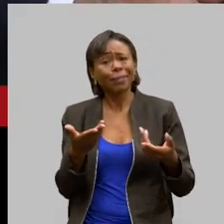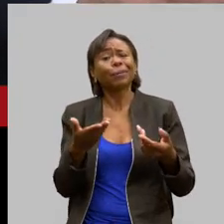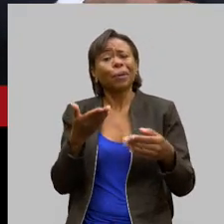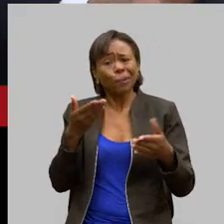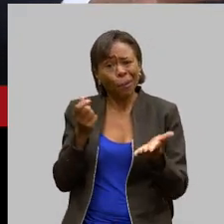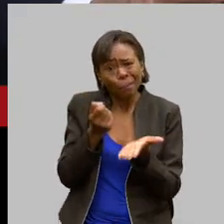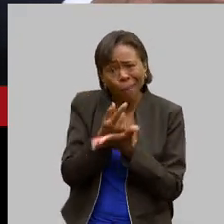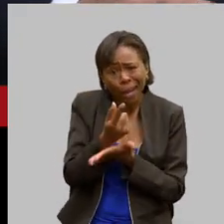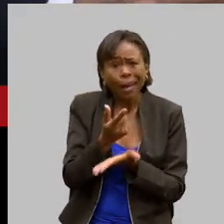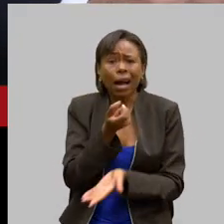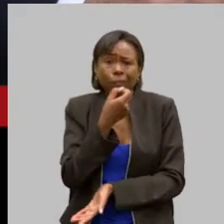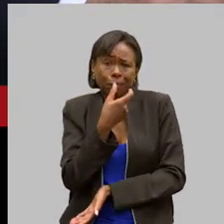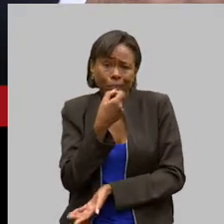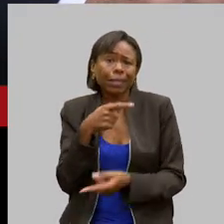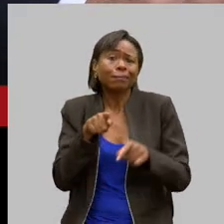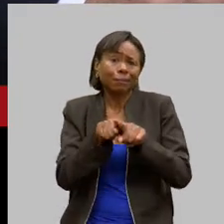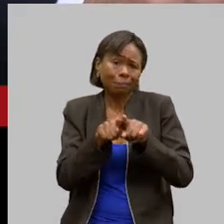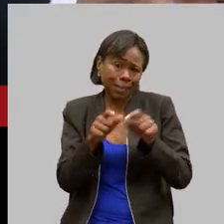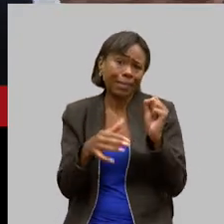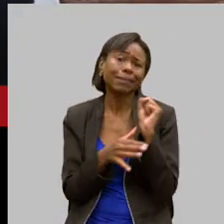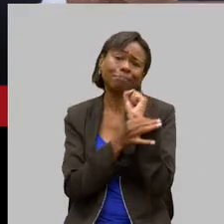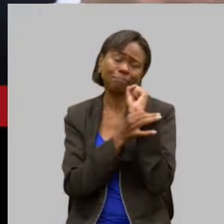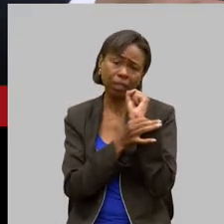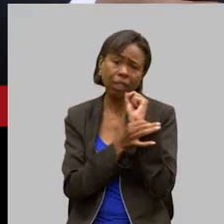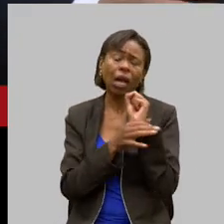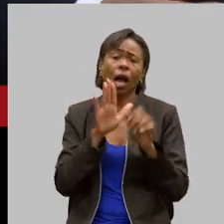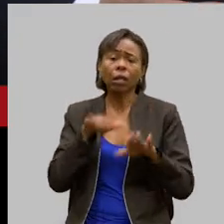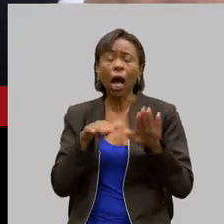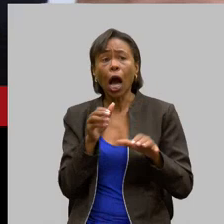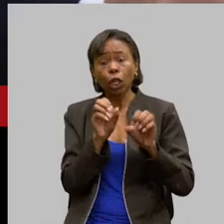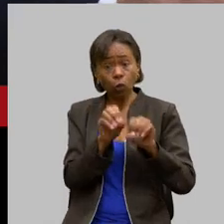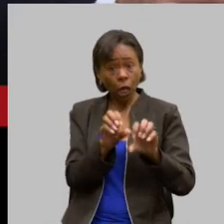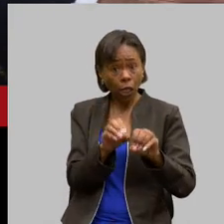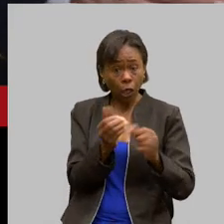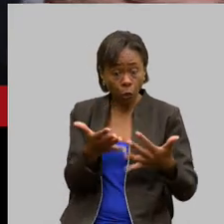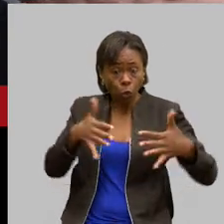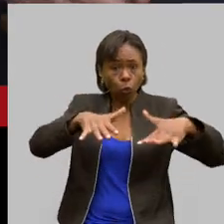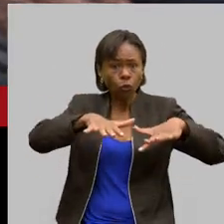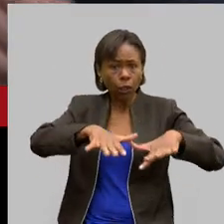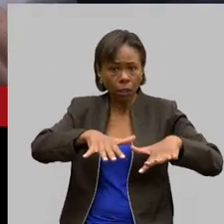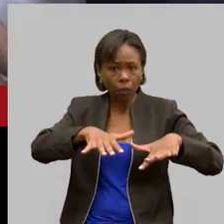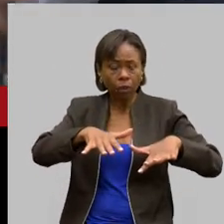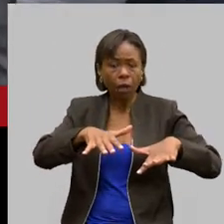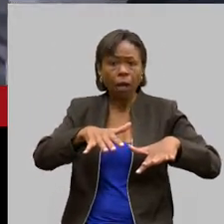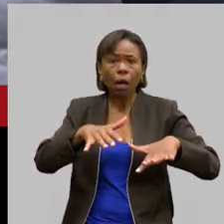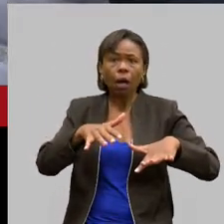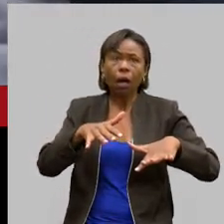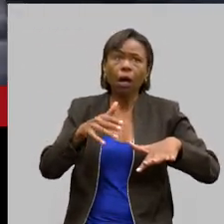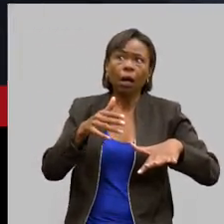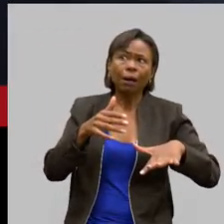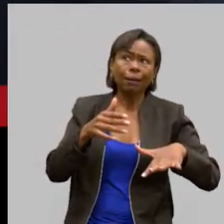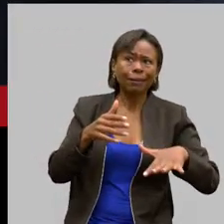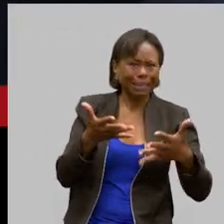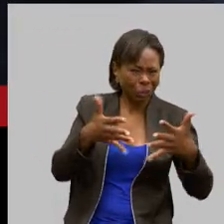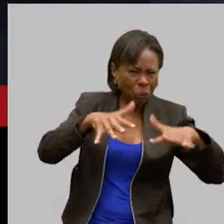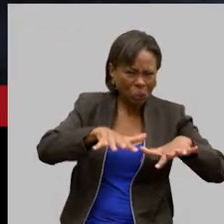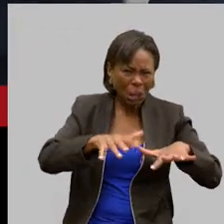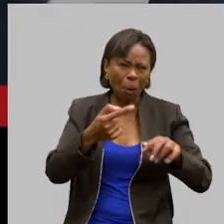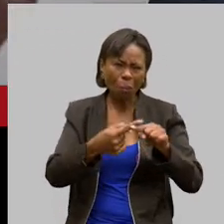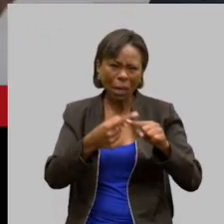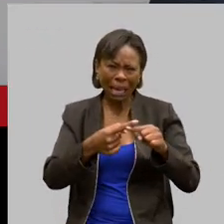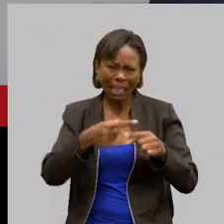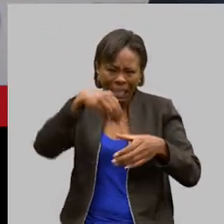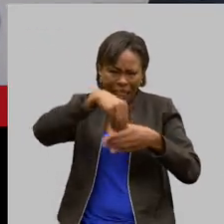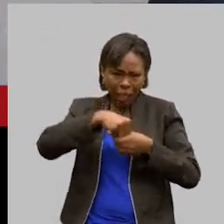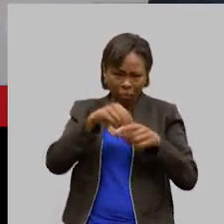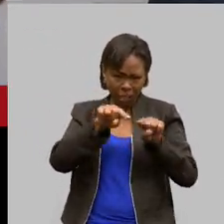consequentemente uma educação inclusiva que não diz que há inclusão porque fez matrícula não vai dizer que tem inclusão porque tá sentado na carteira mas que